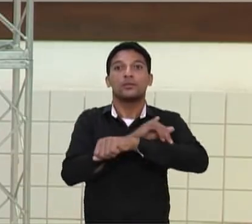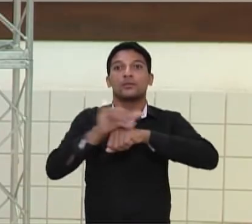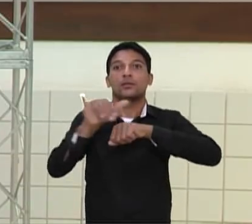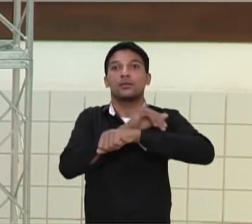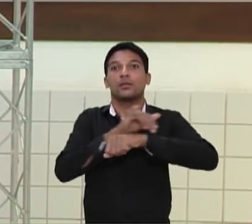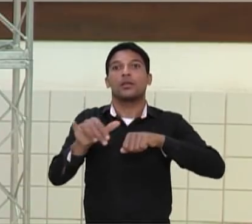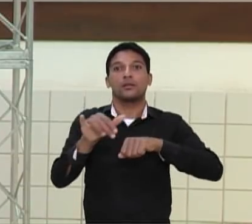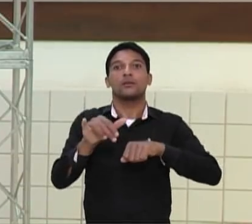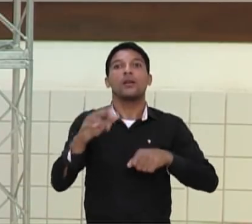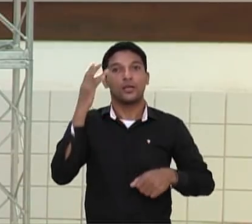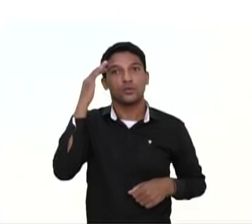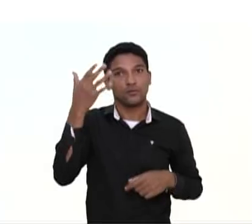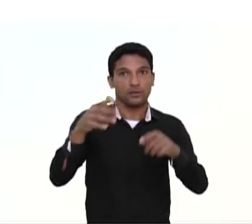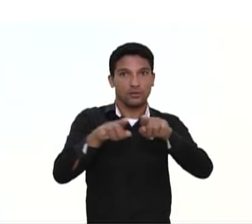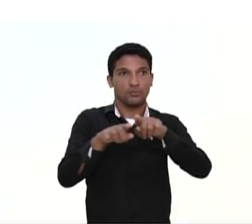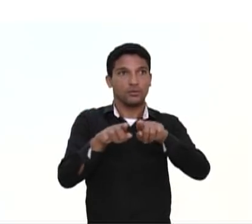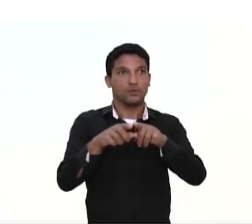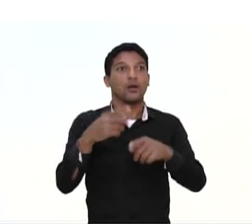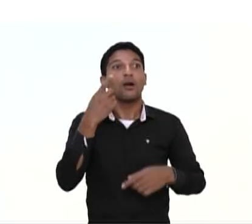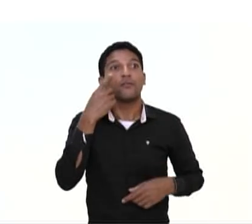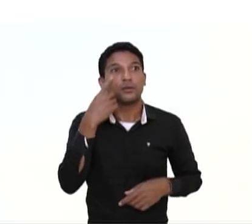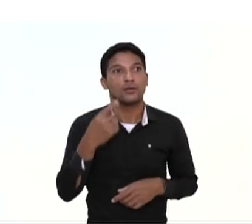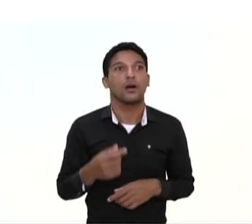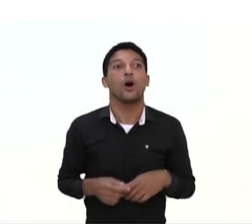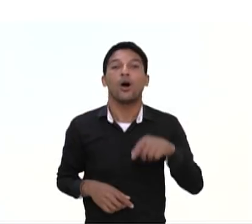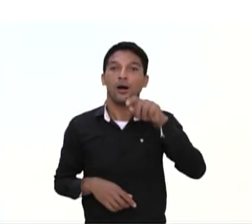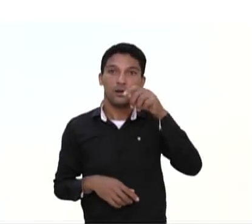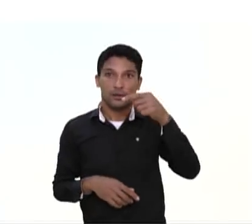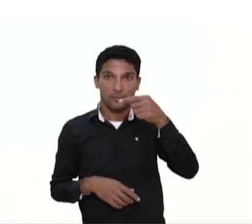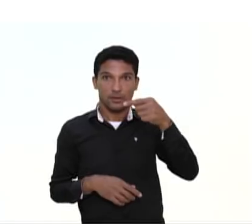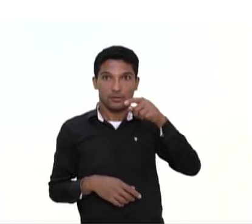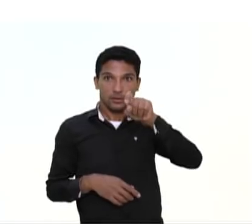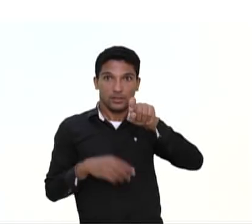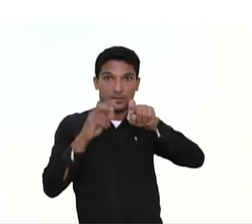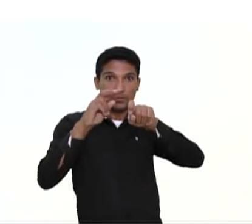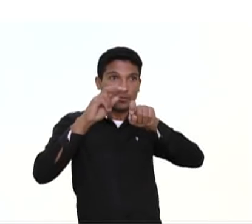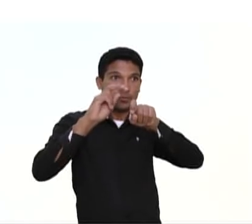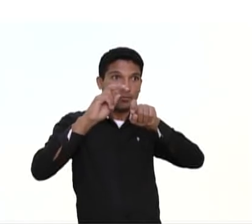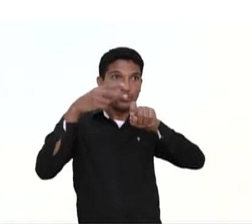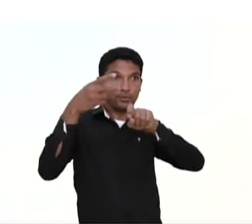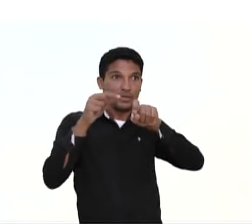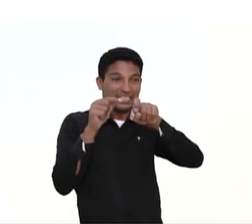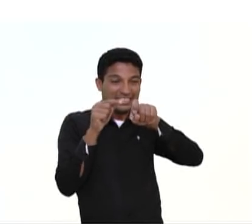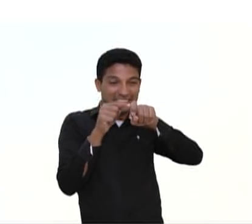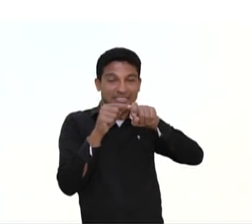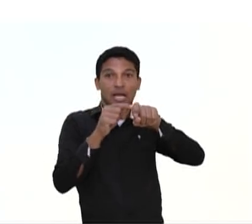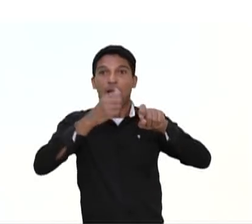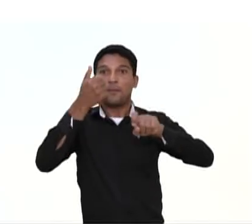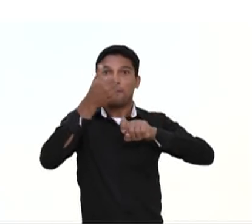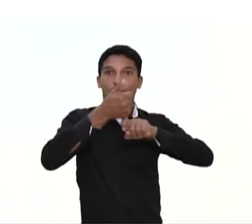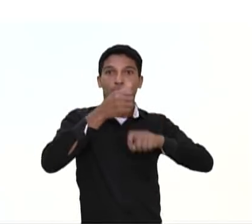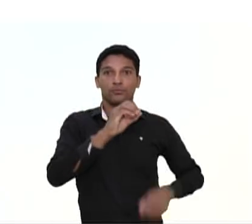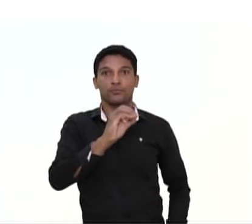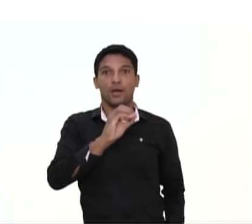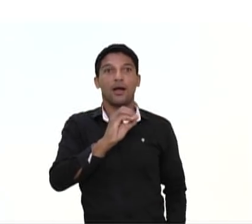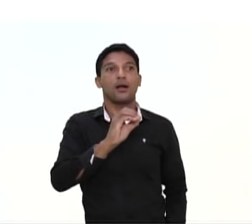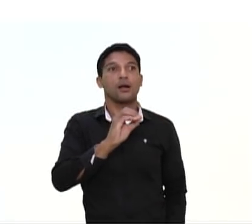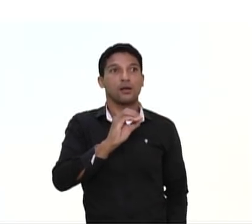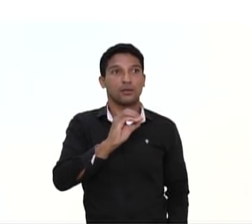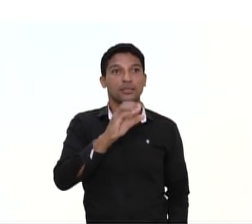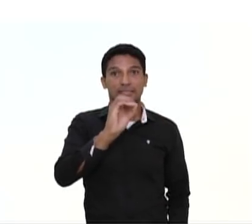seria qual atribuindo-a a x o valor de zero substitui zero aqui aqui ó